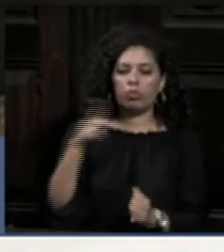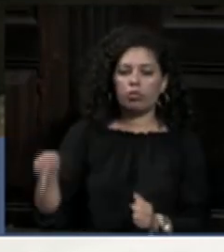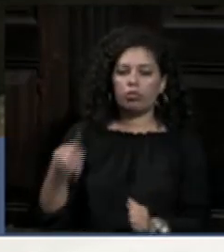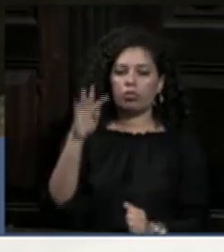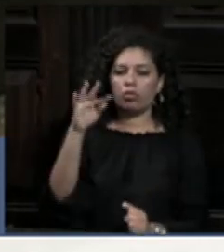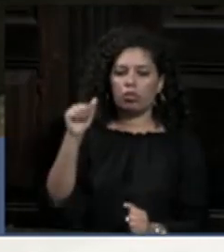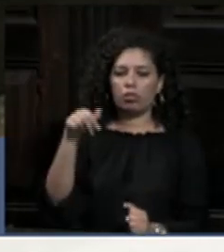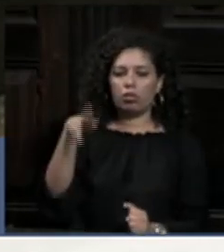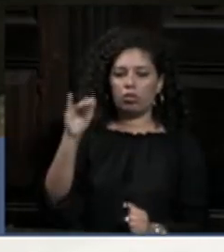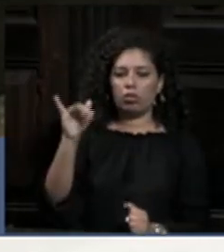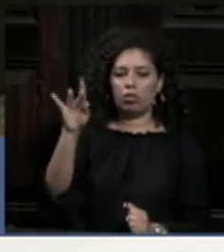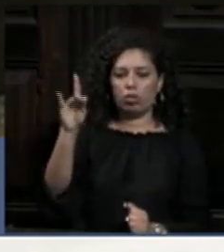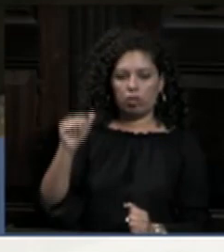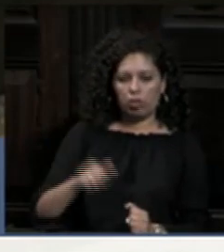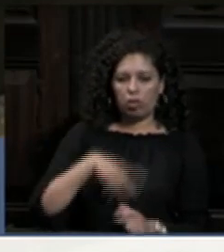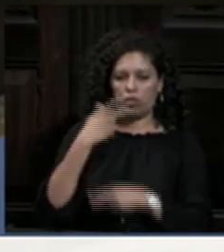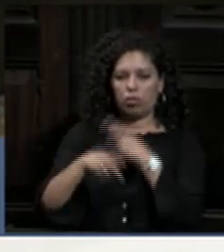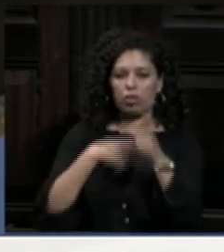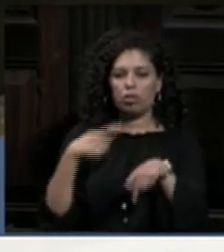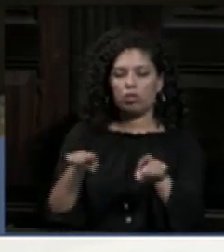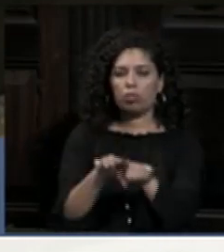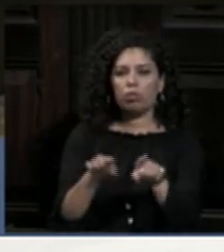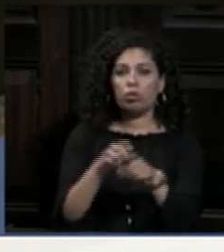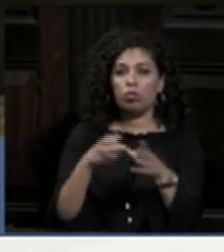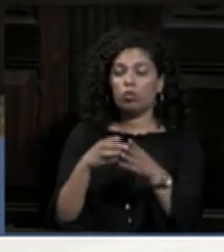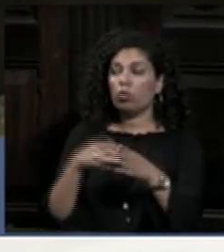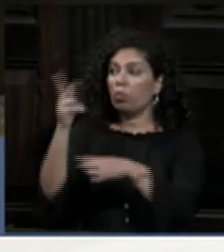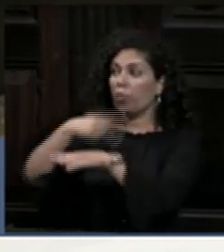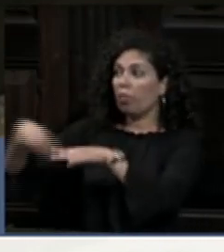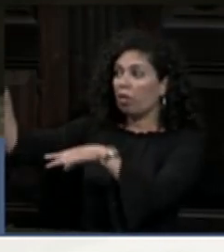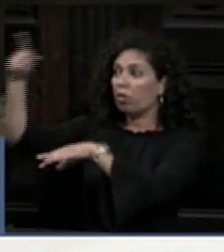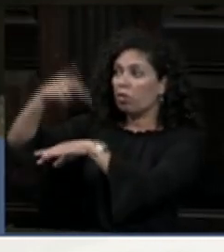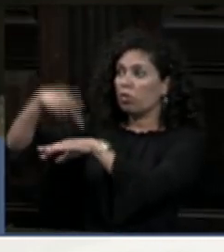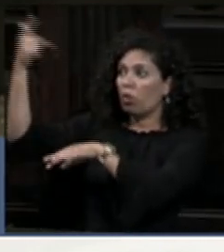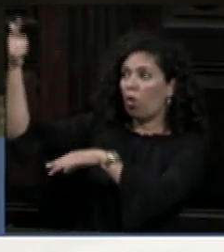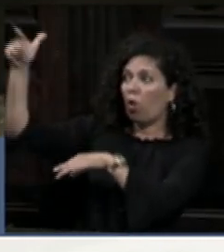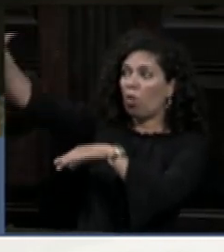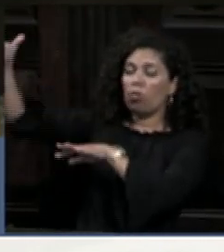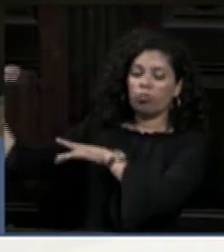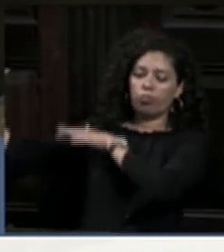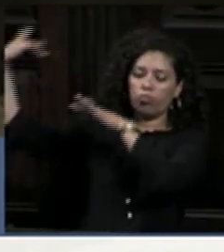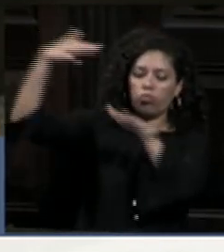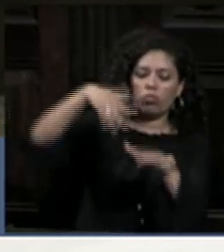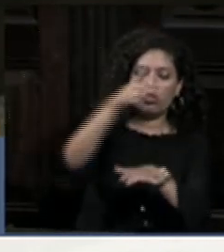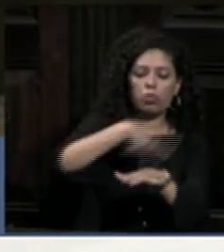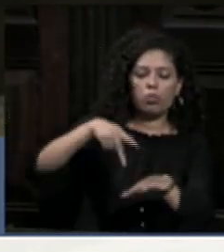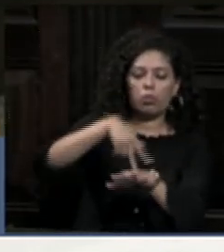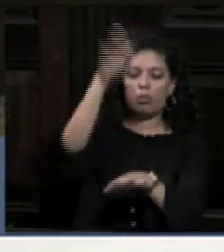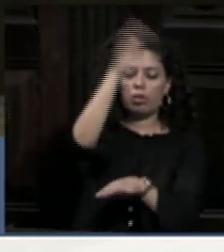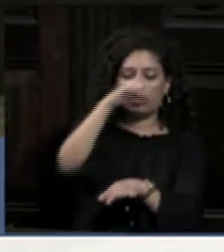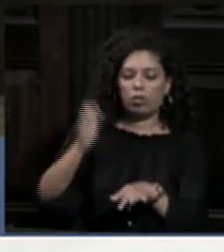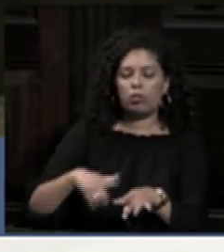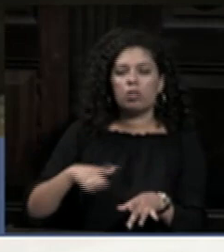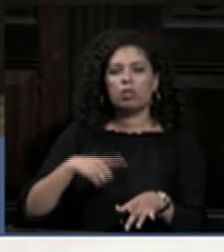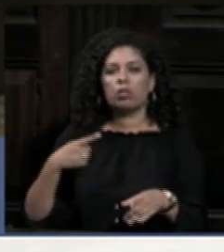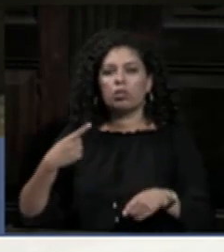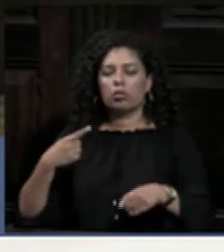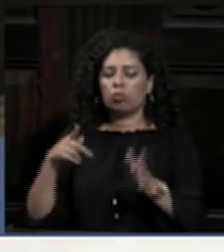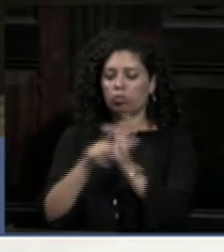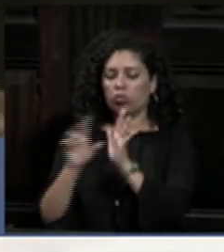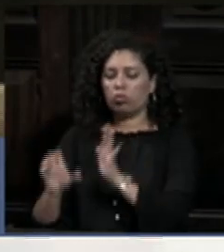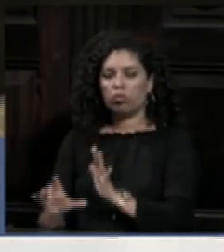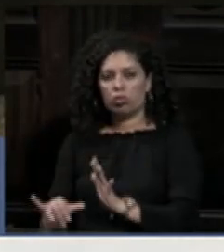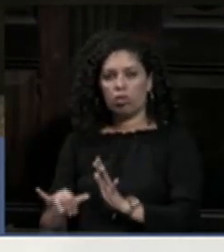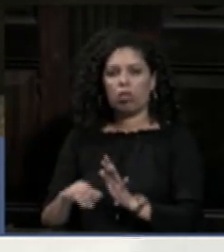discussão da questão dos refugiados que ganharam o projeto específico mas queria deixar